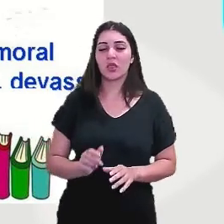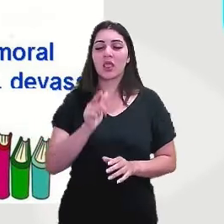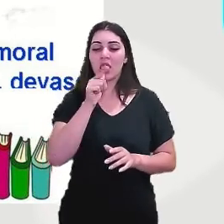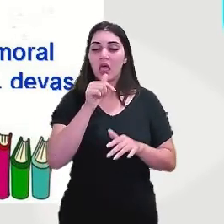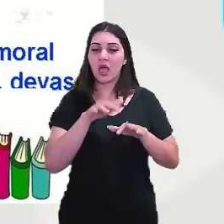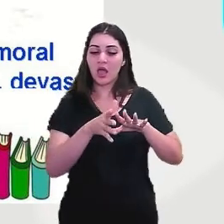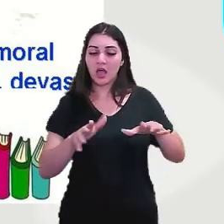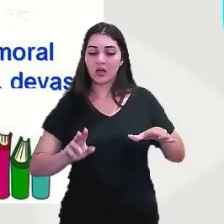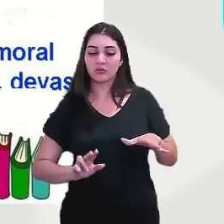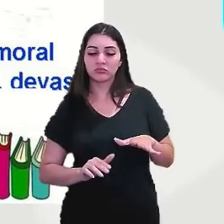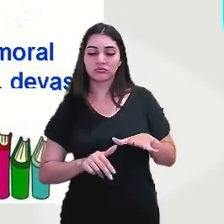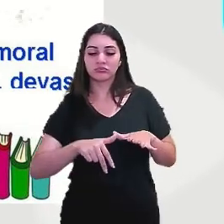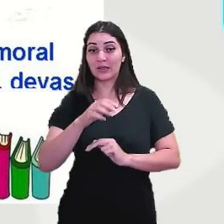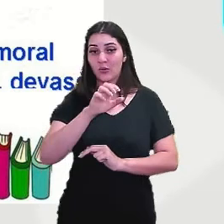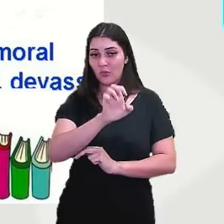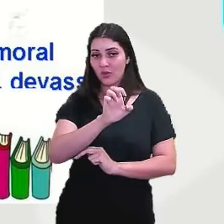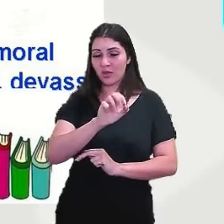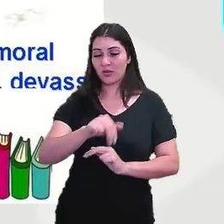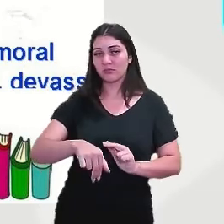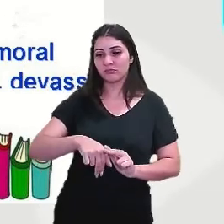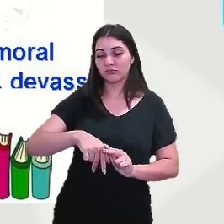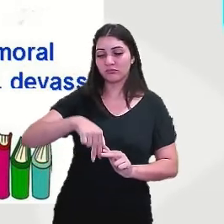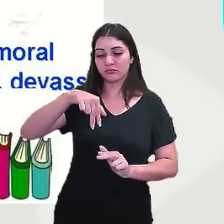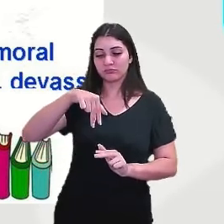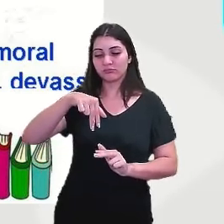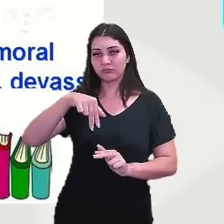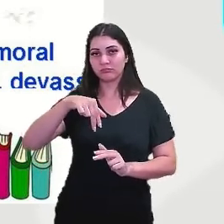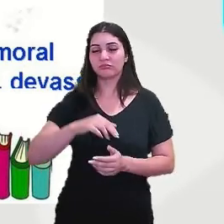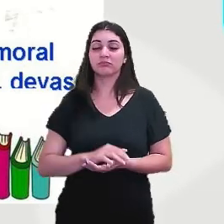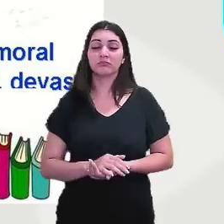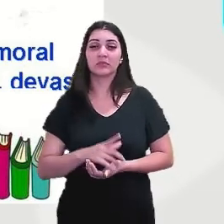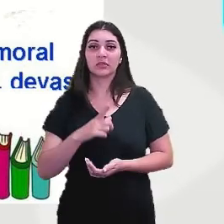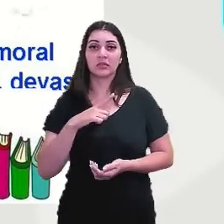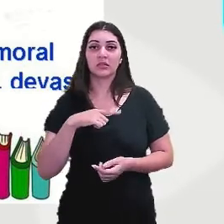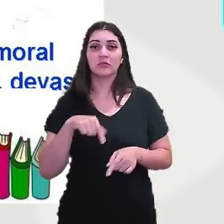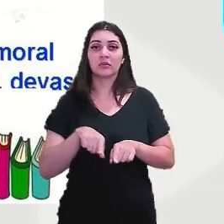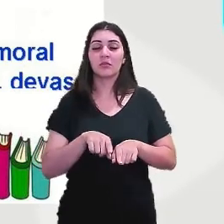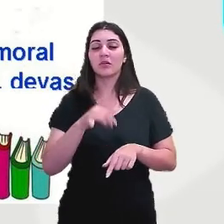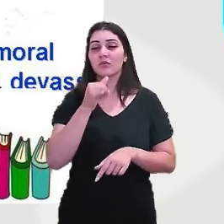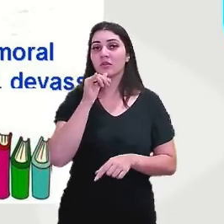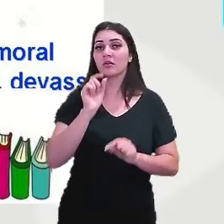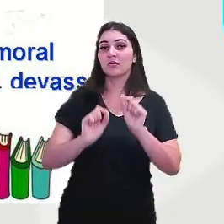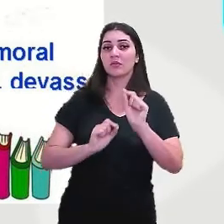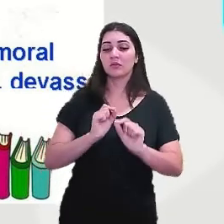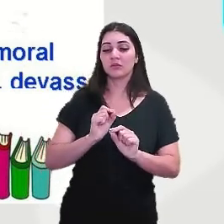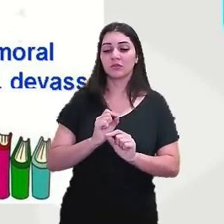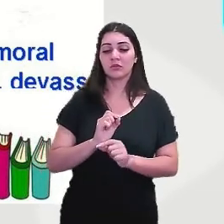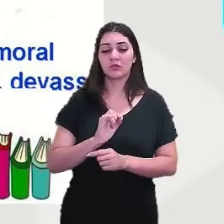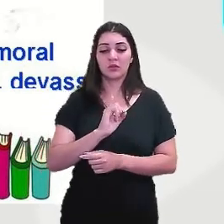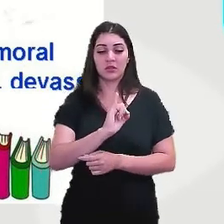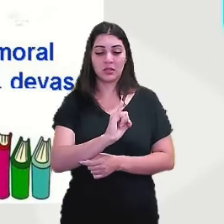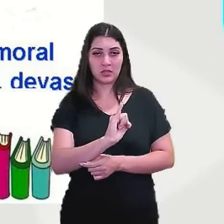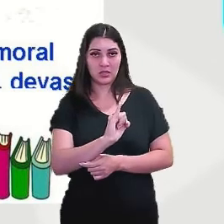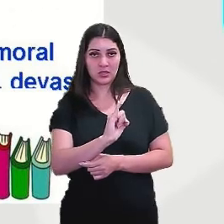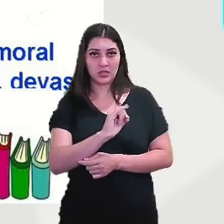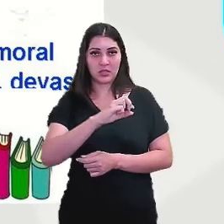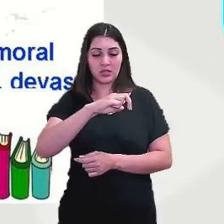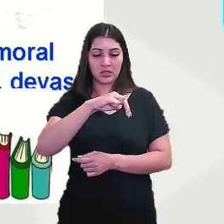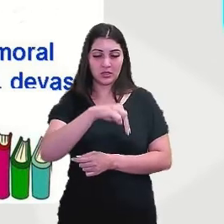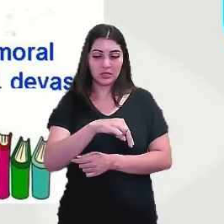superfície, você está emergindo, com E. Já que você faz o contrário, quando você dá